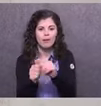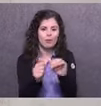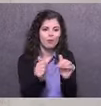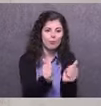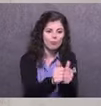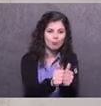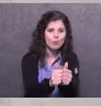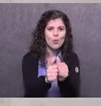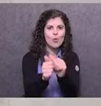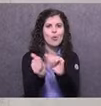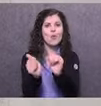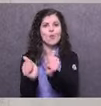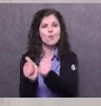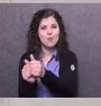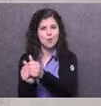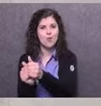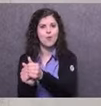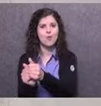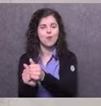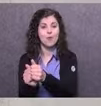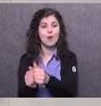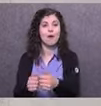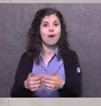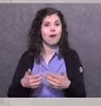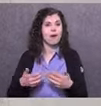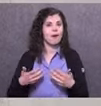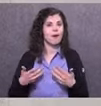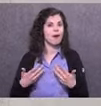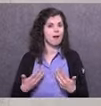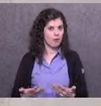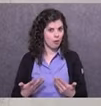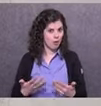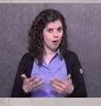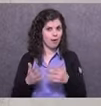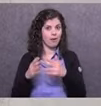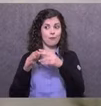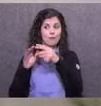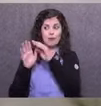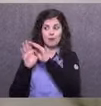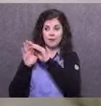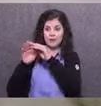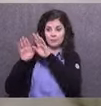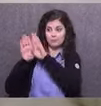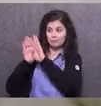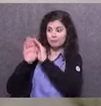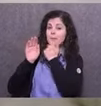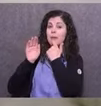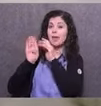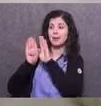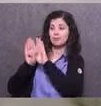Agora, ressuscitado, vive a nosso lado.